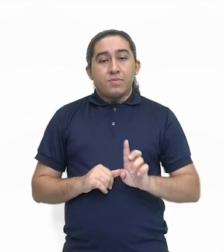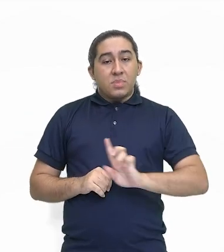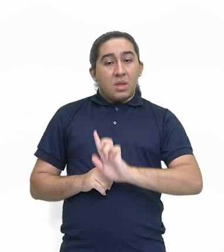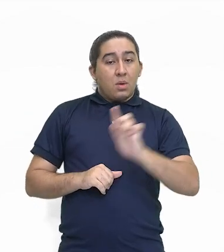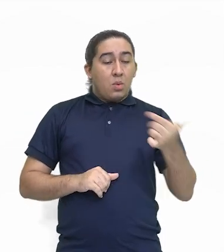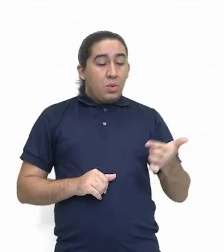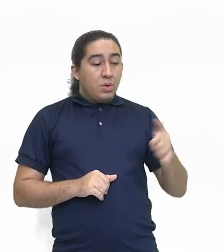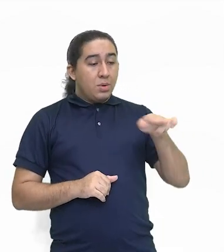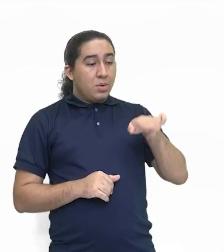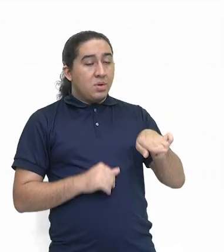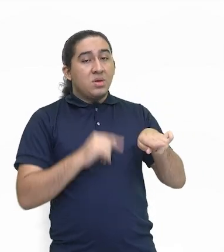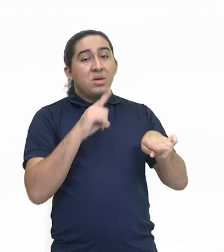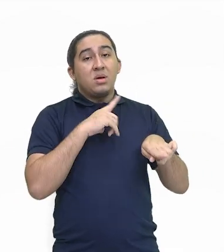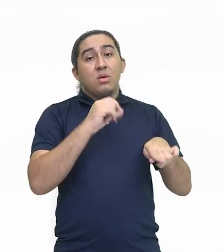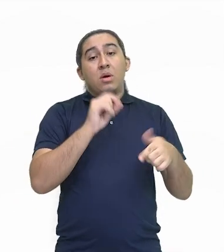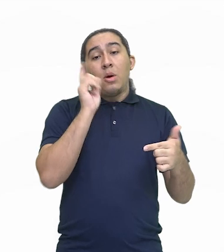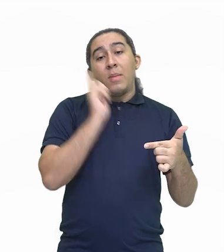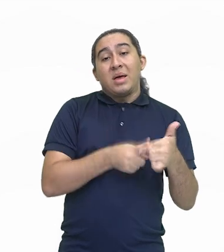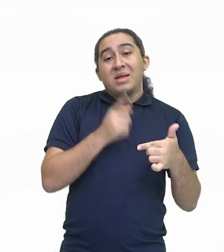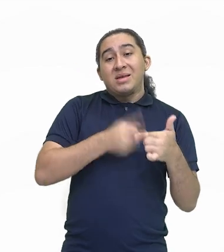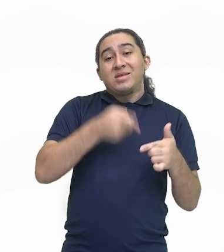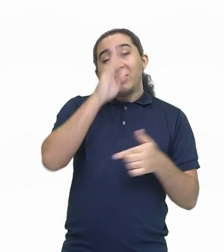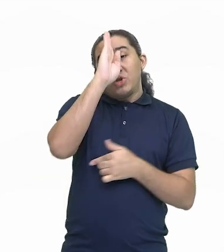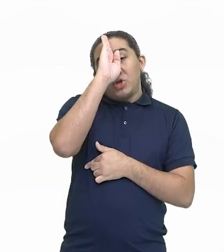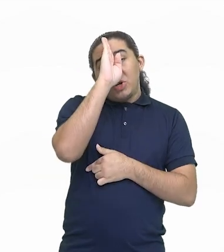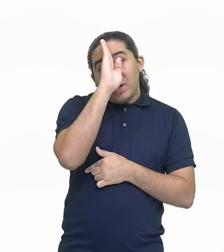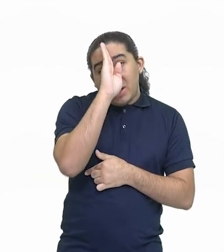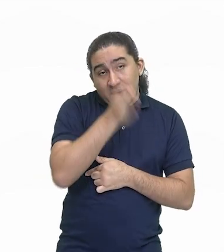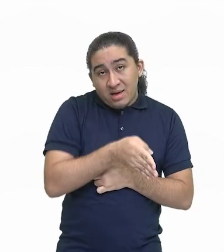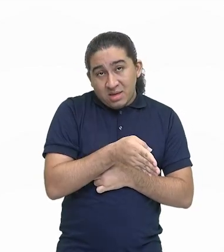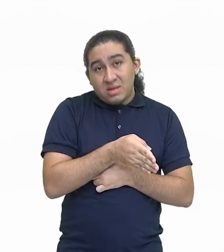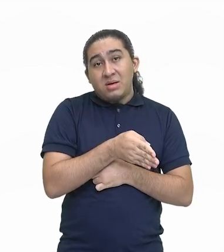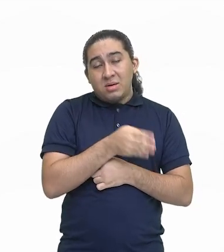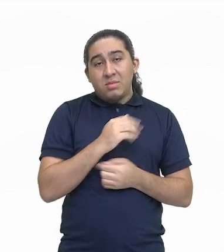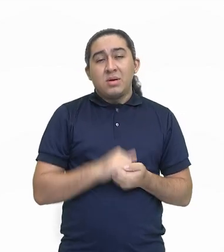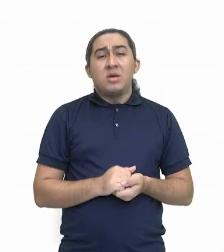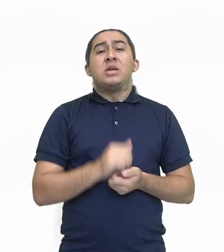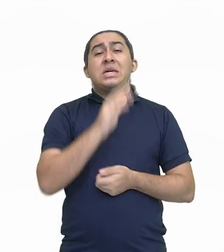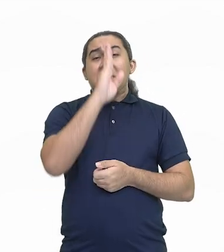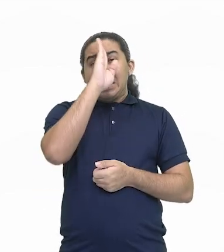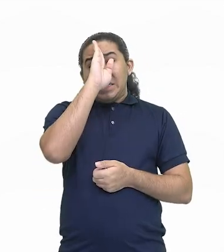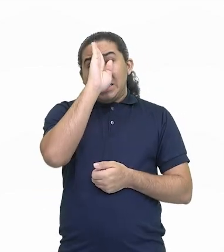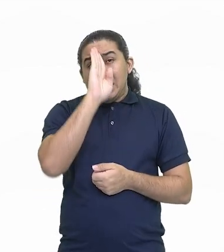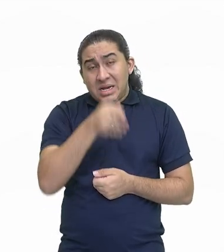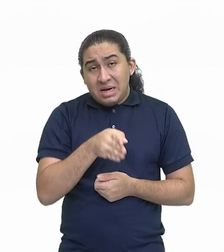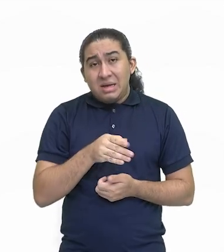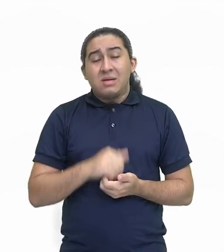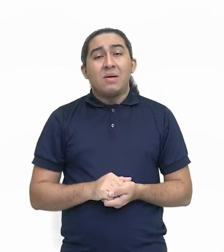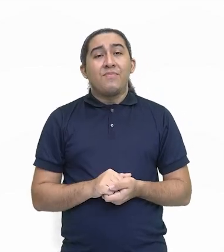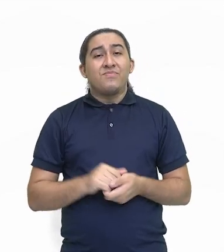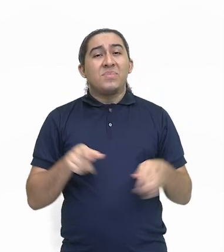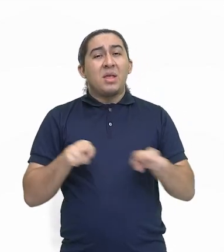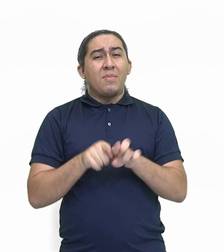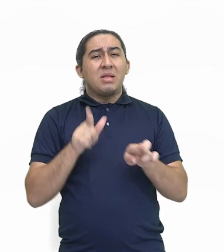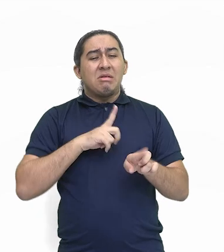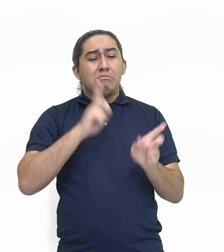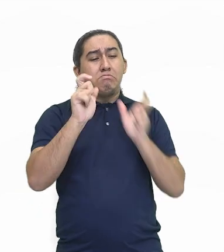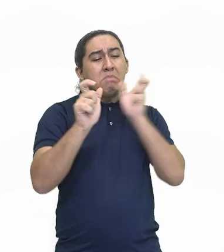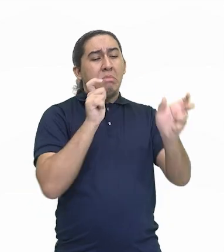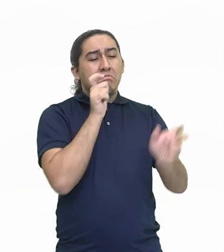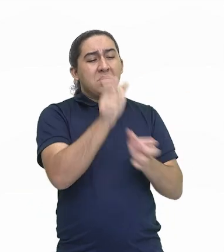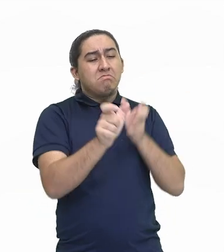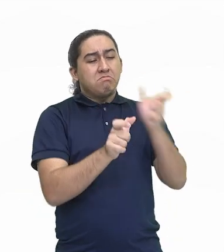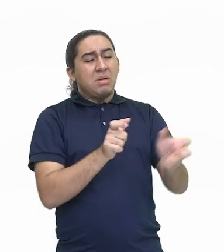maldizer apresenta uma crítica direta e, além de ser direta, ainda era grosseira,